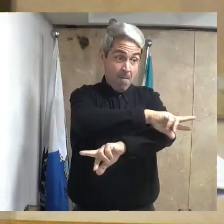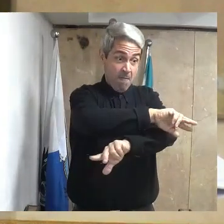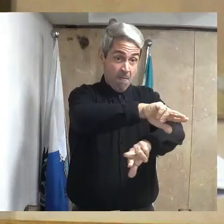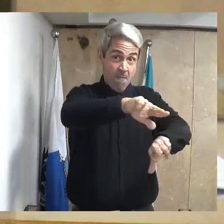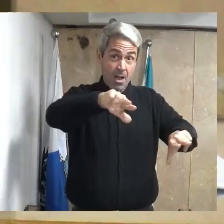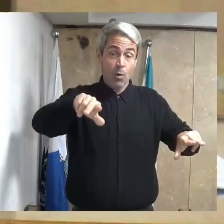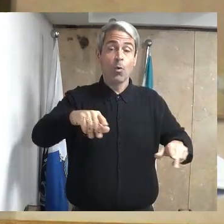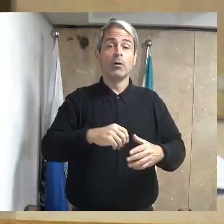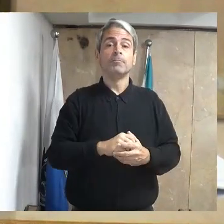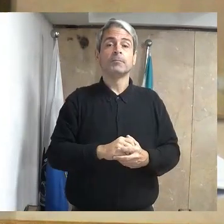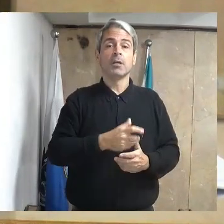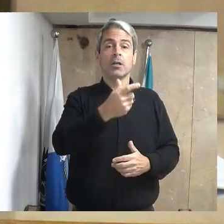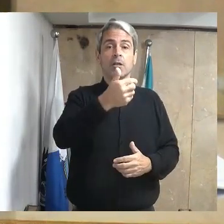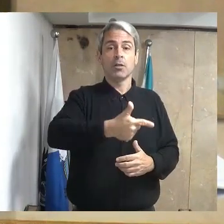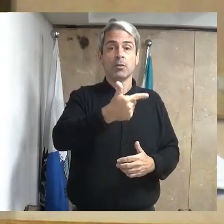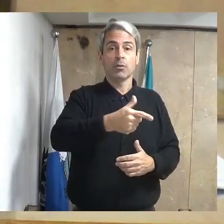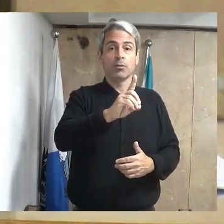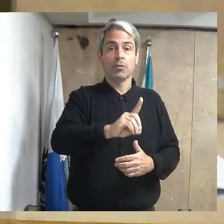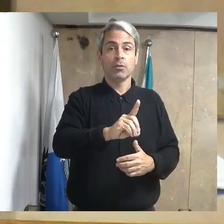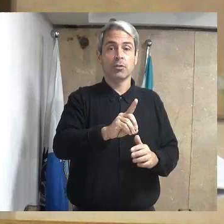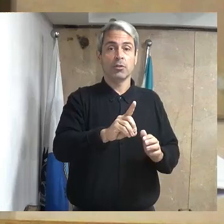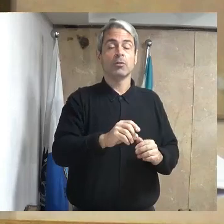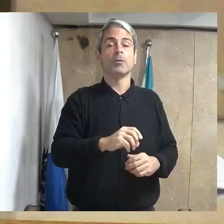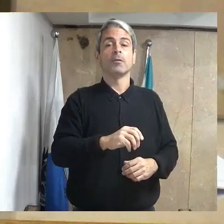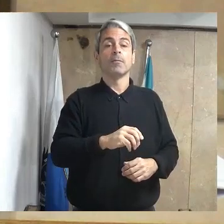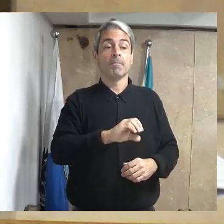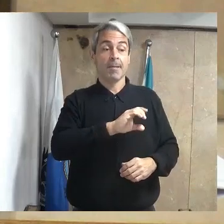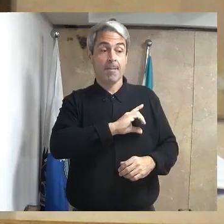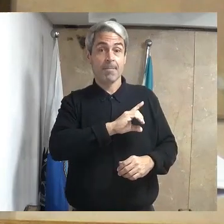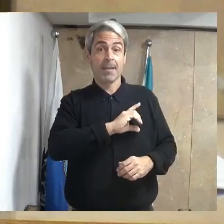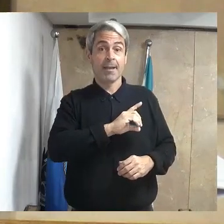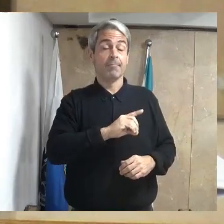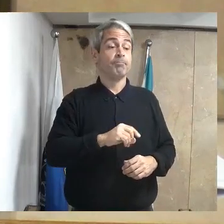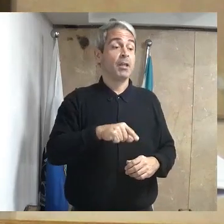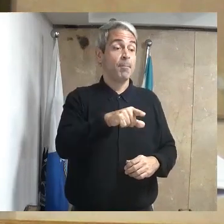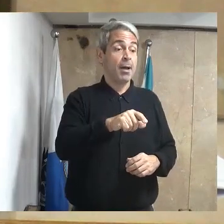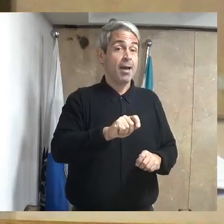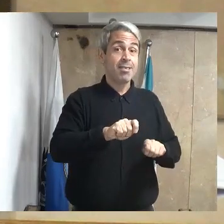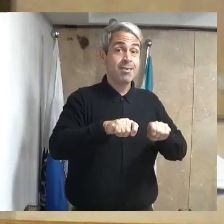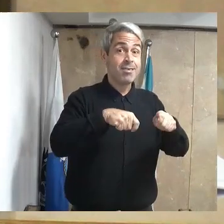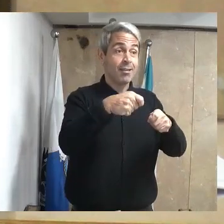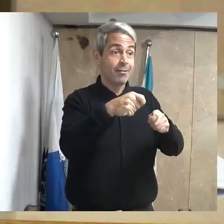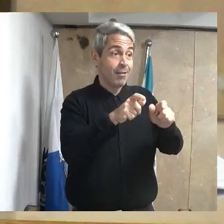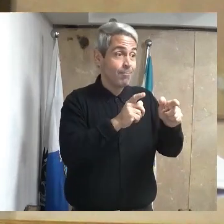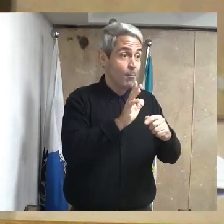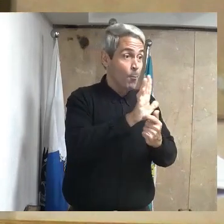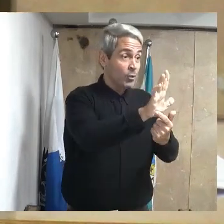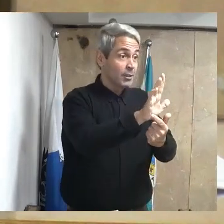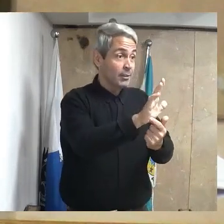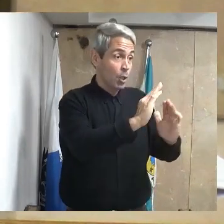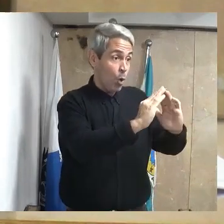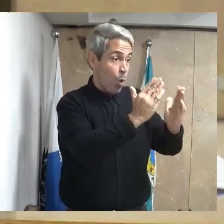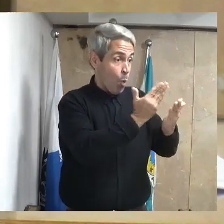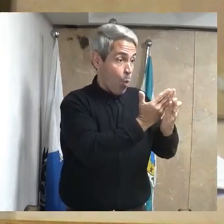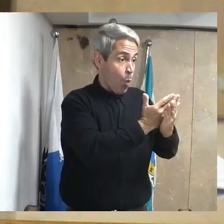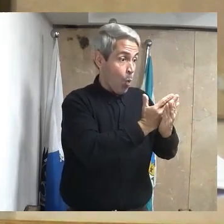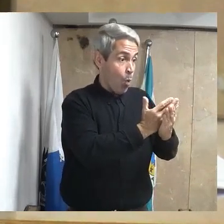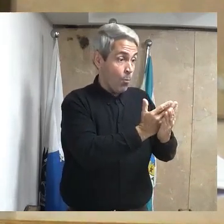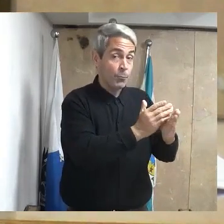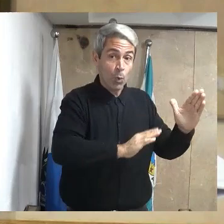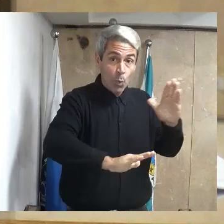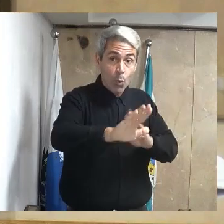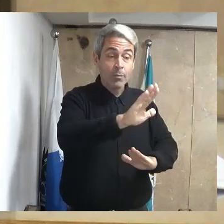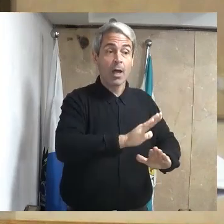Gil Petrópolis, segundo distrito deste município, a fim de sinalizar proximidade de área escolar nas imediações